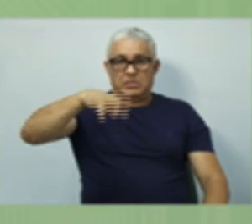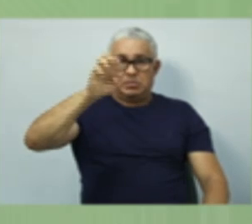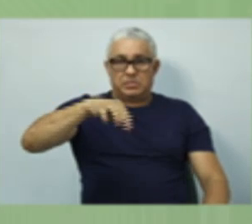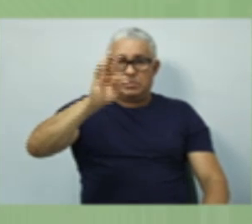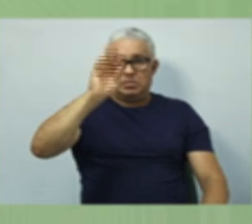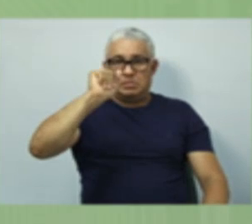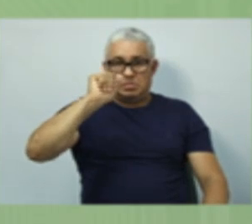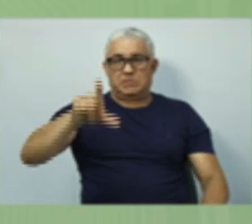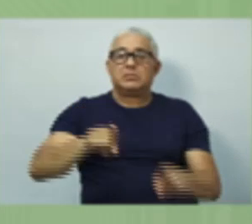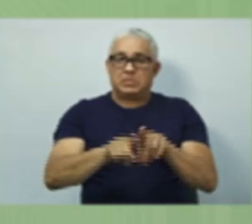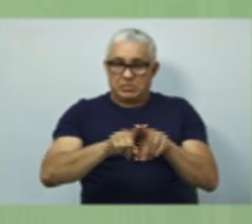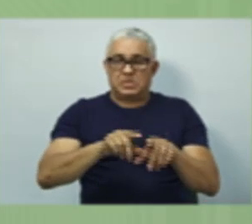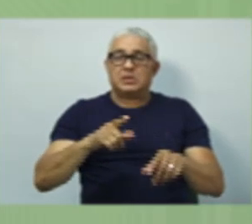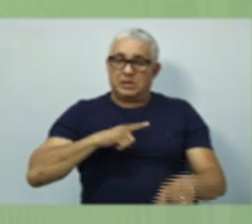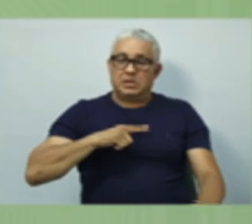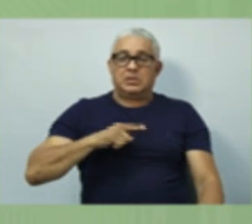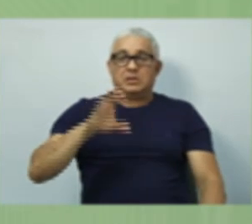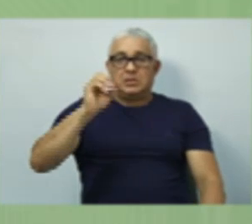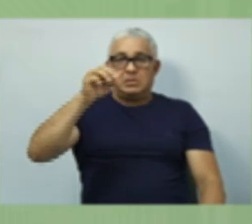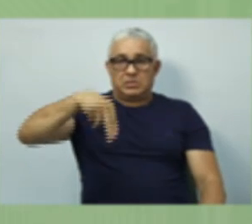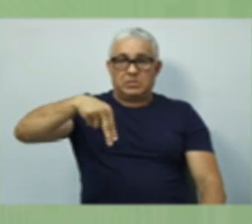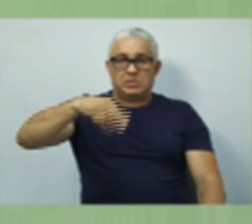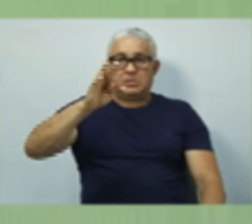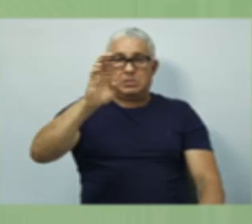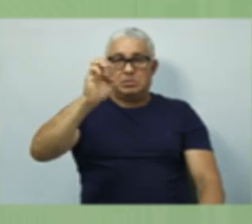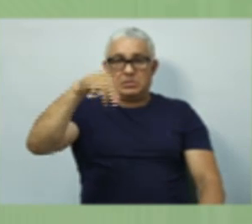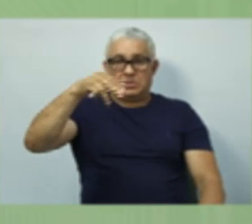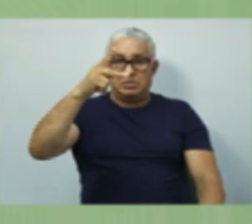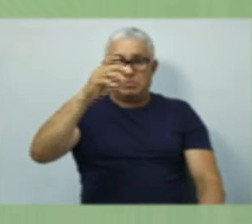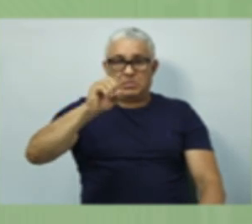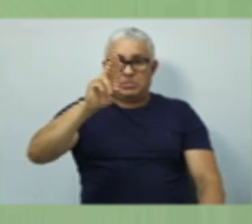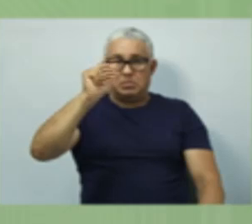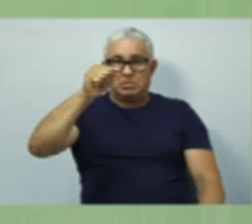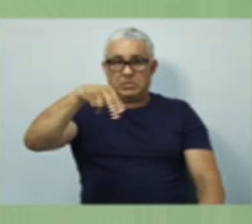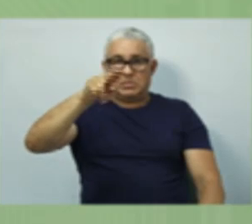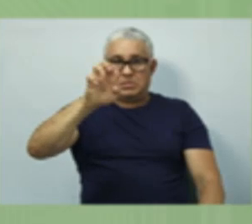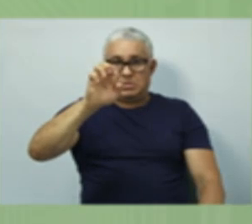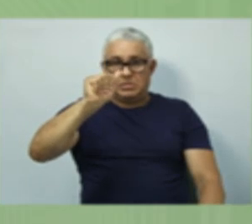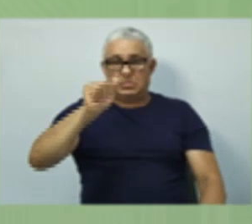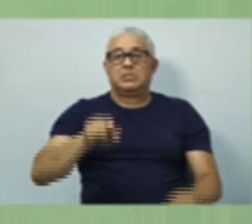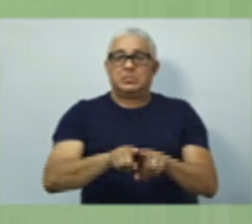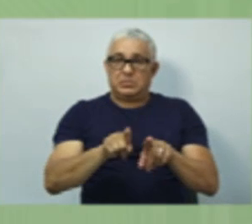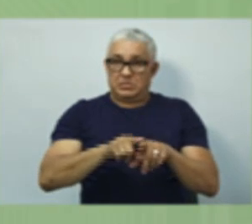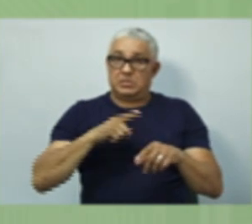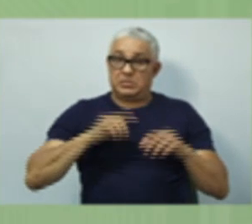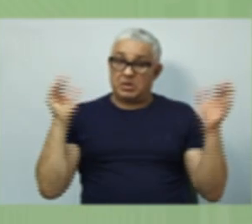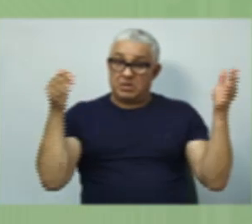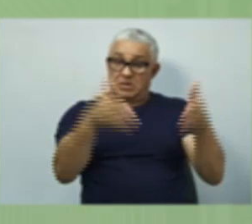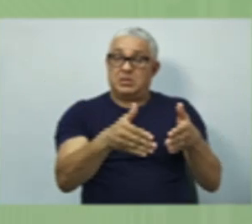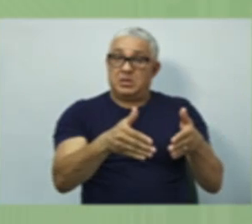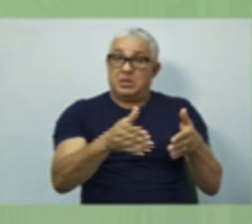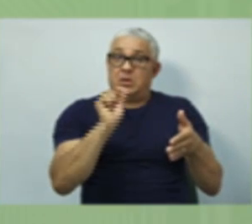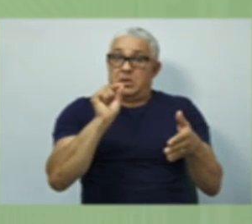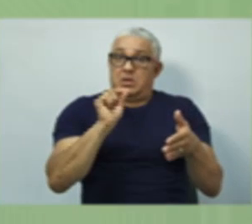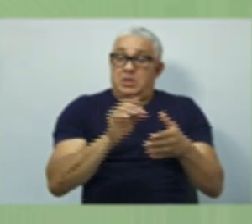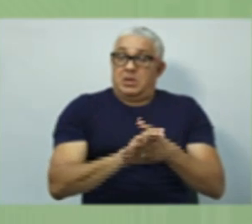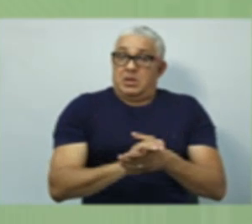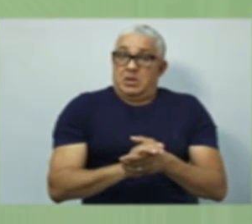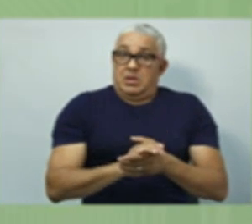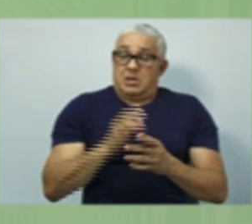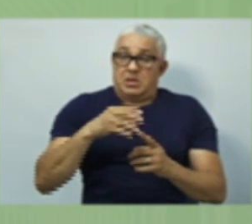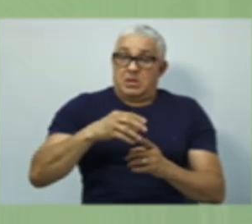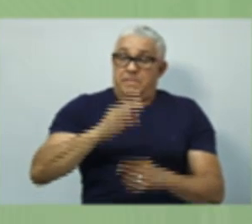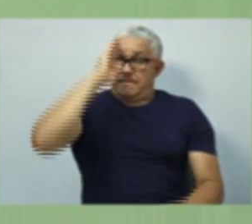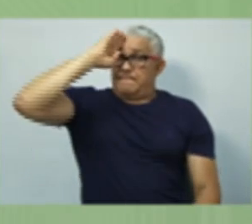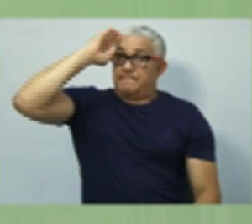contemporâneas, que é a teoria neoclássica, teoria dos sistemas e da contingência, que a ênfase delas é principalmente na